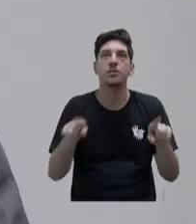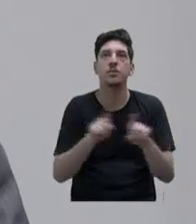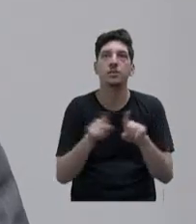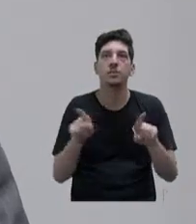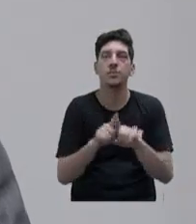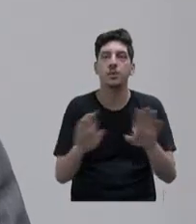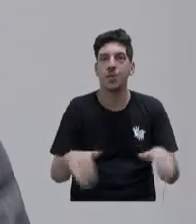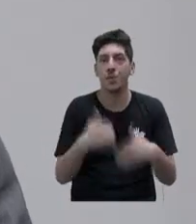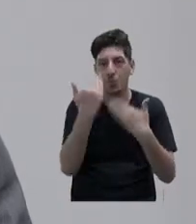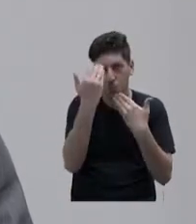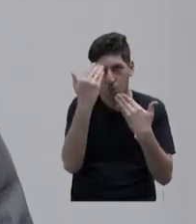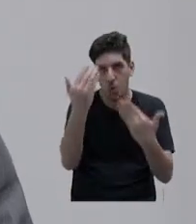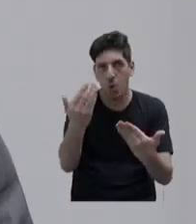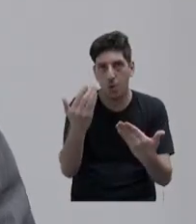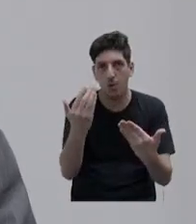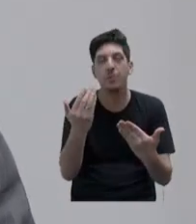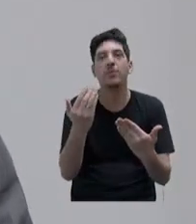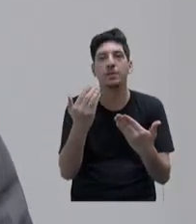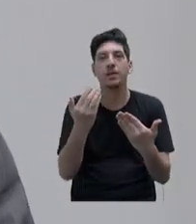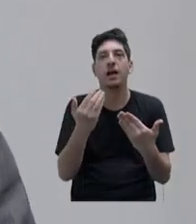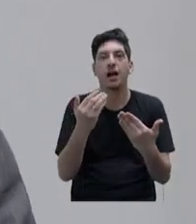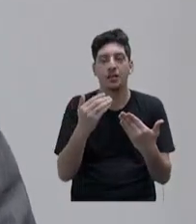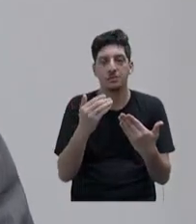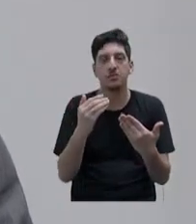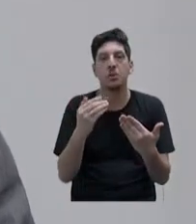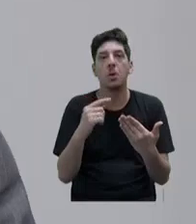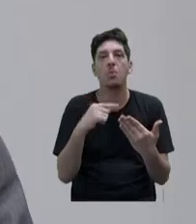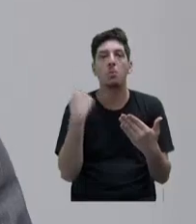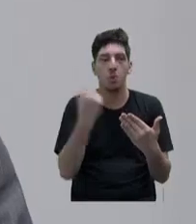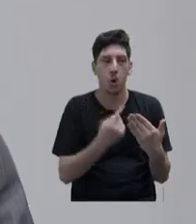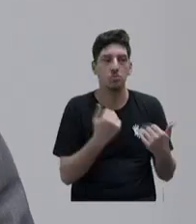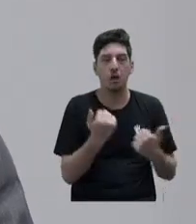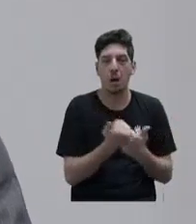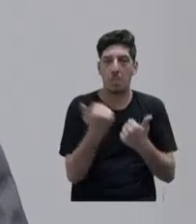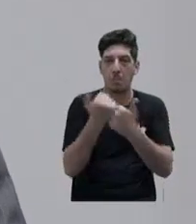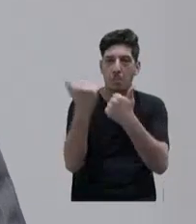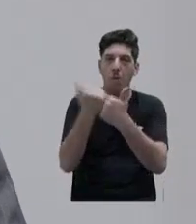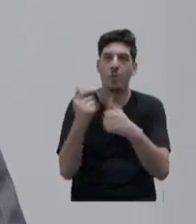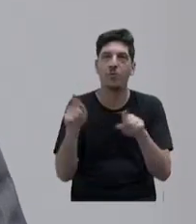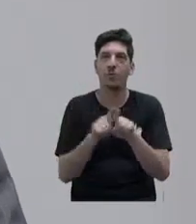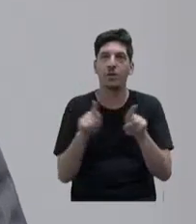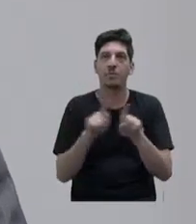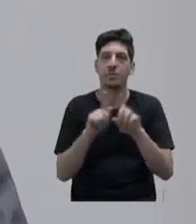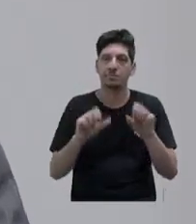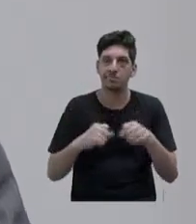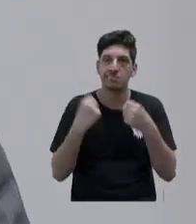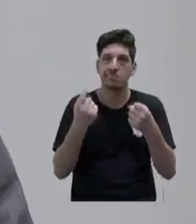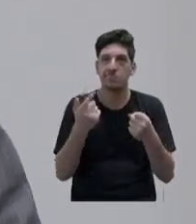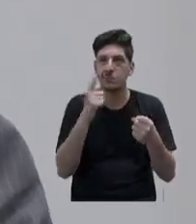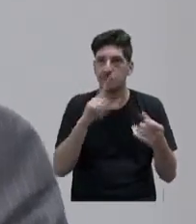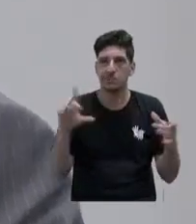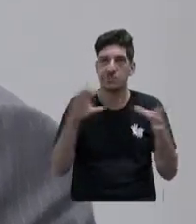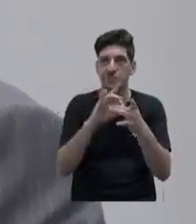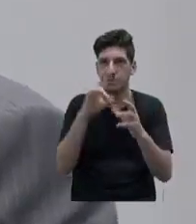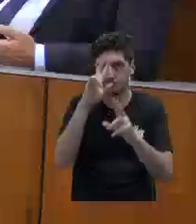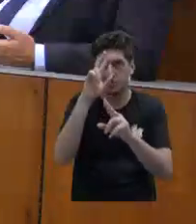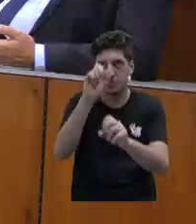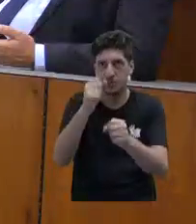a gratidão aí. E contem aqui com o nosso mandato, com o nosso empenho, para estar somando forças aí com